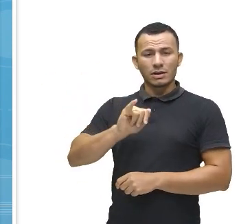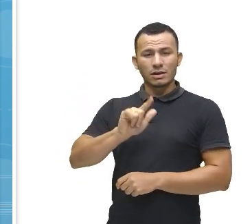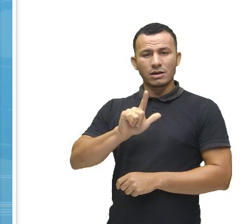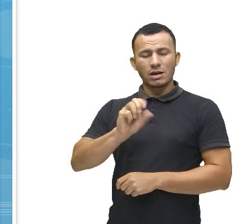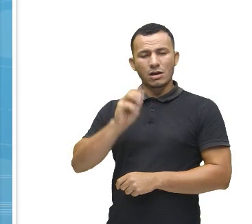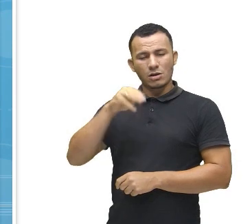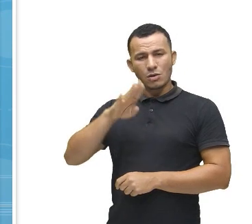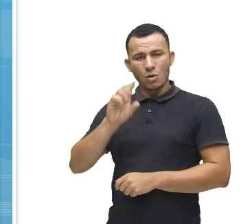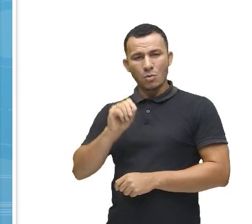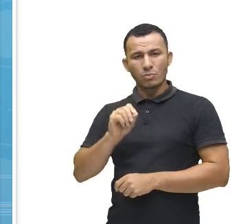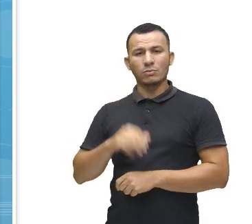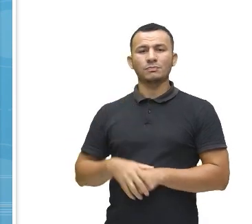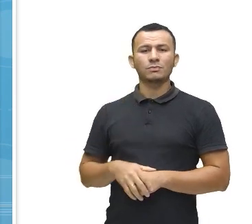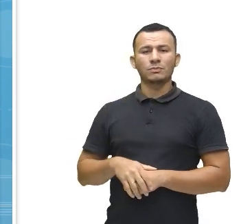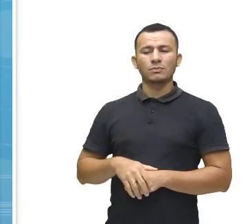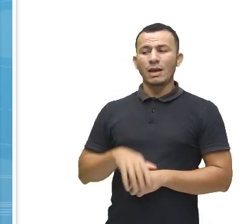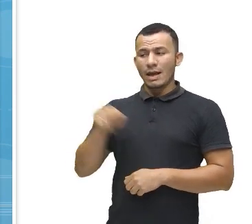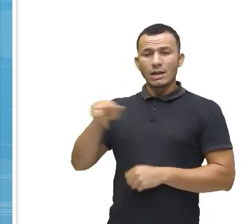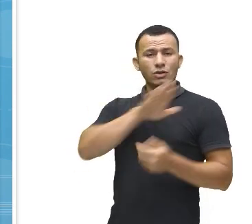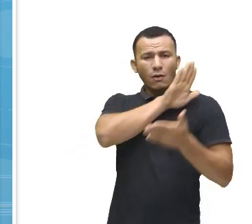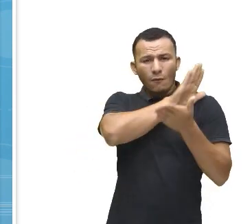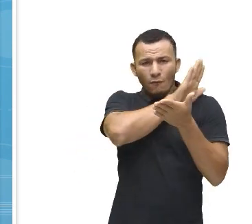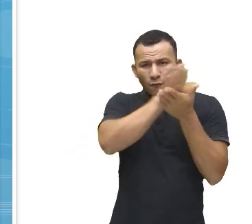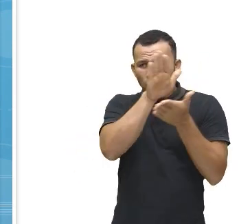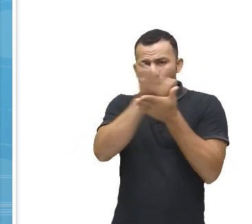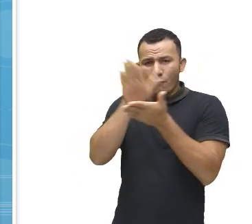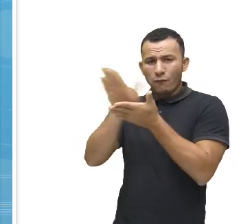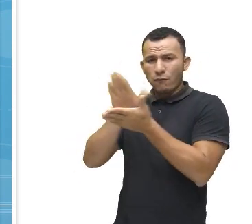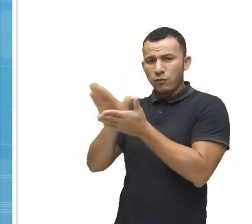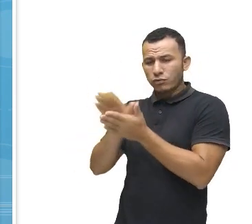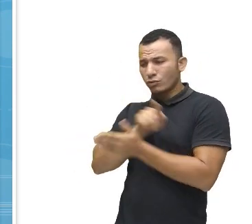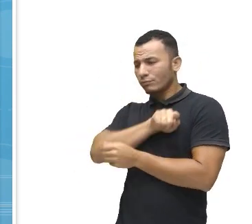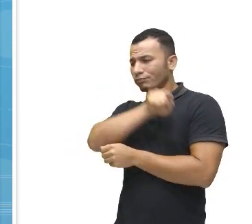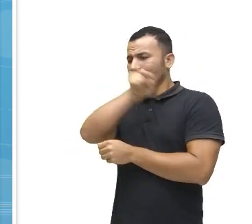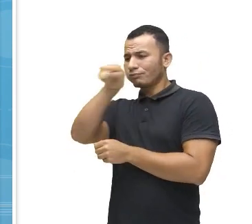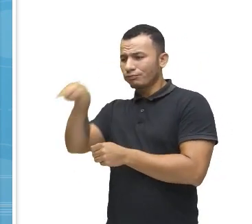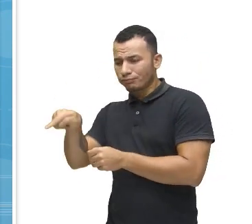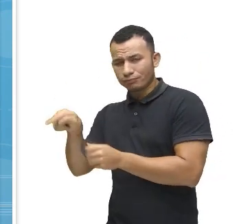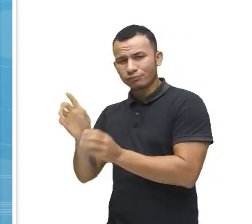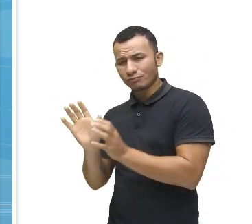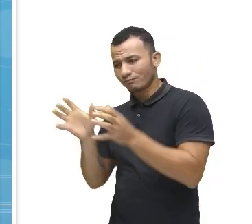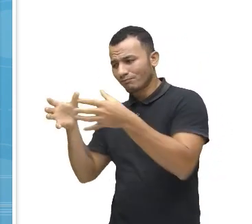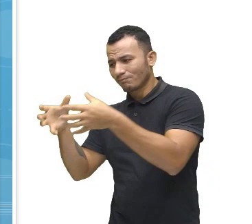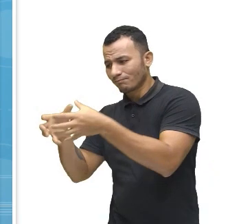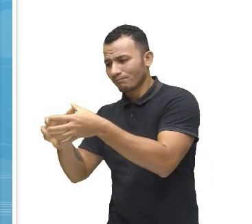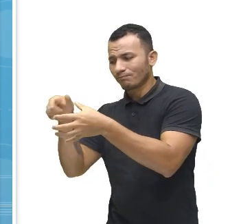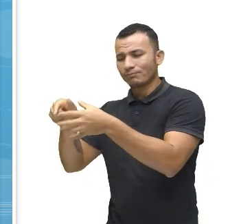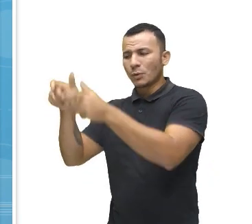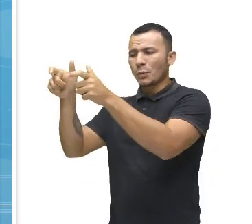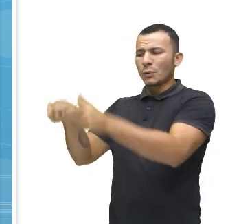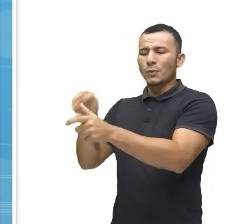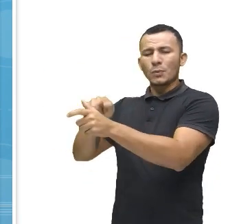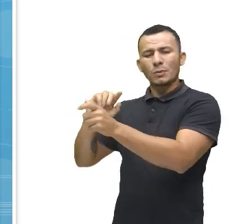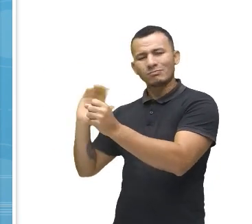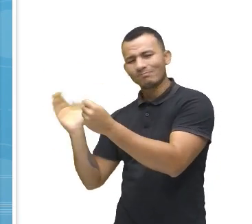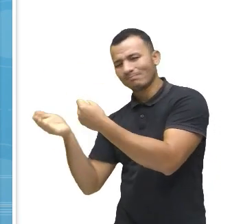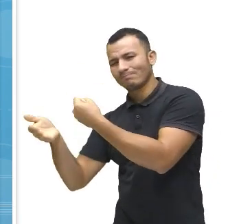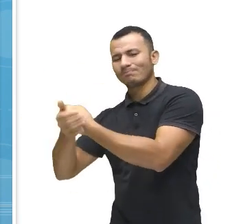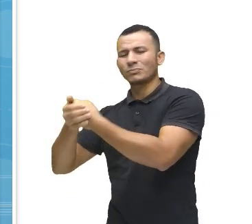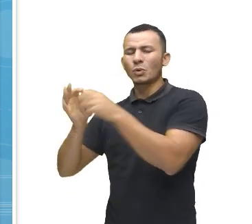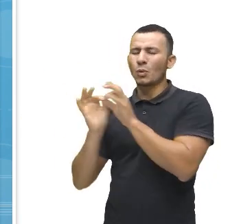escapar dos seus senhores, geralmente era senhor de engenho ou até mesmo fazenda, e se estabeleciam em